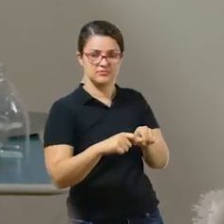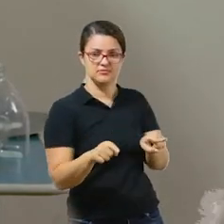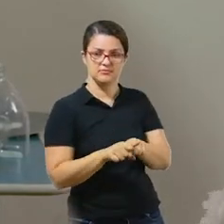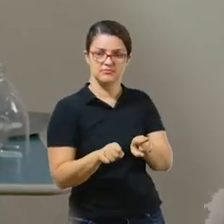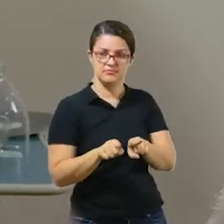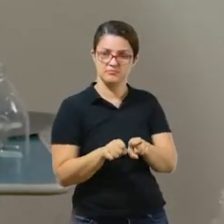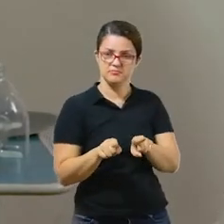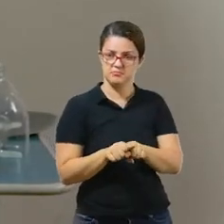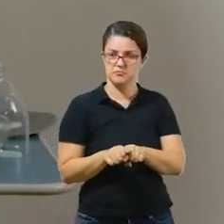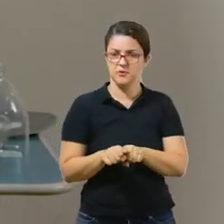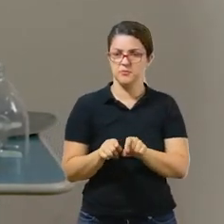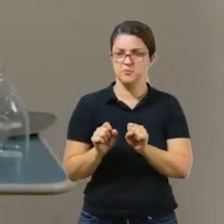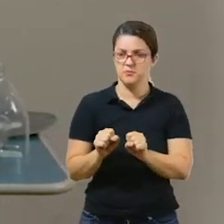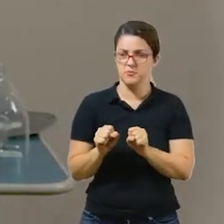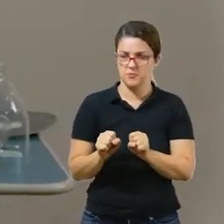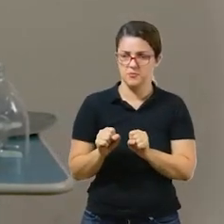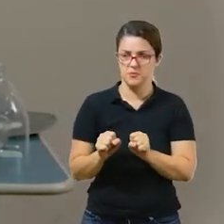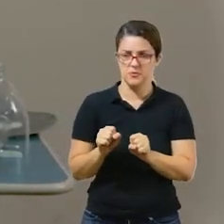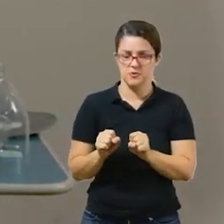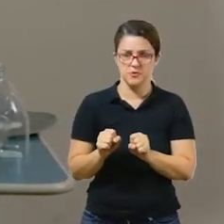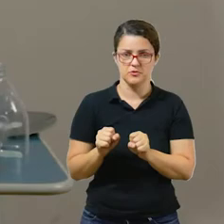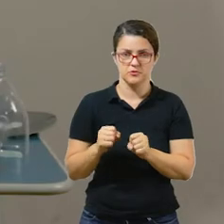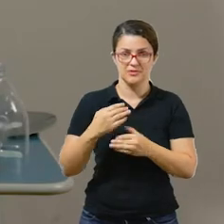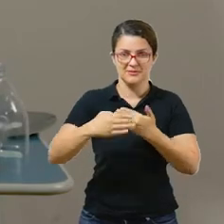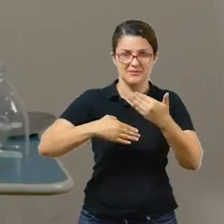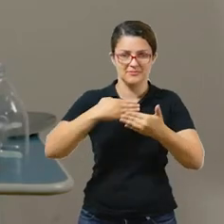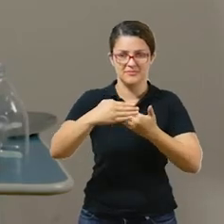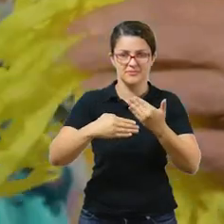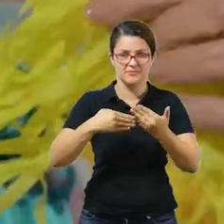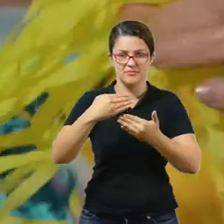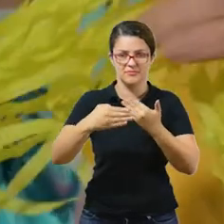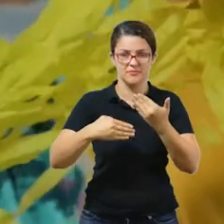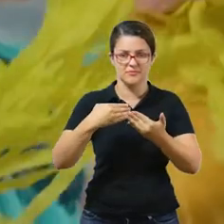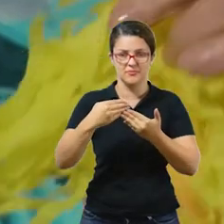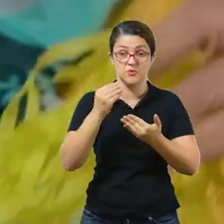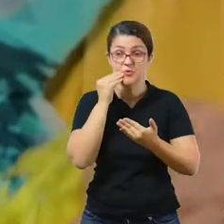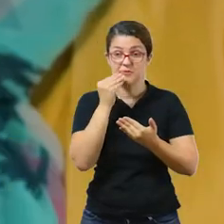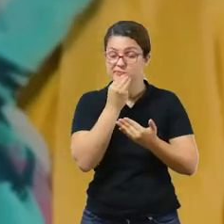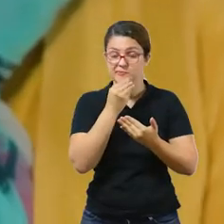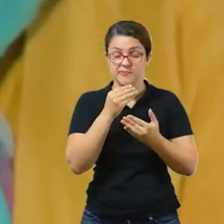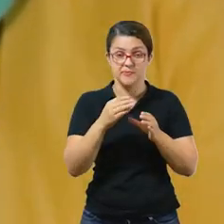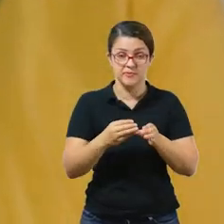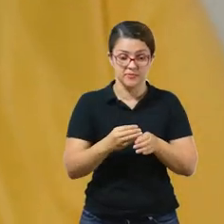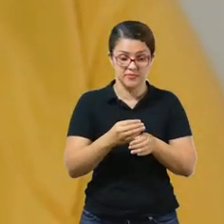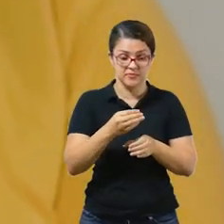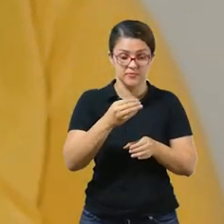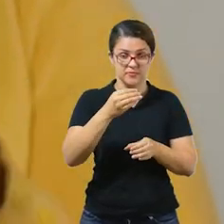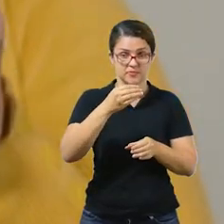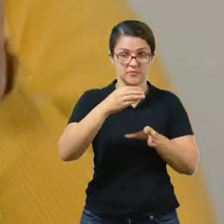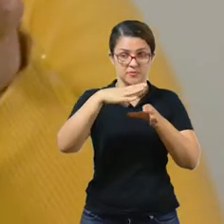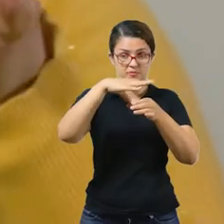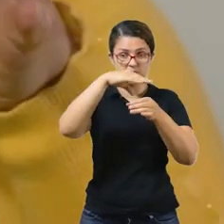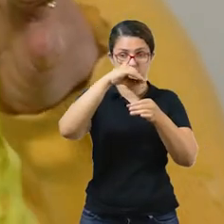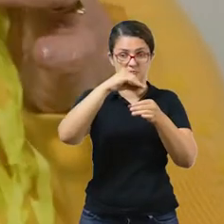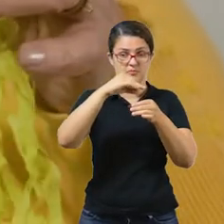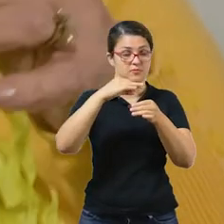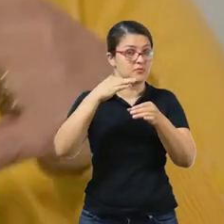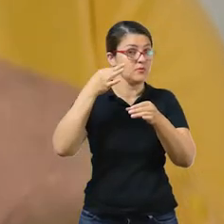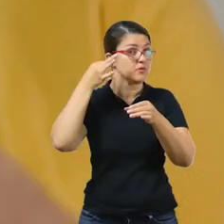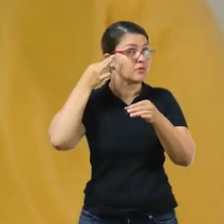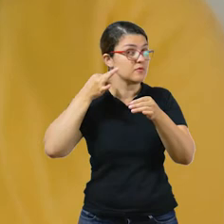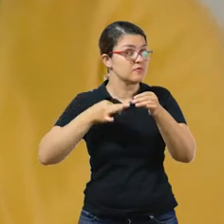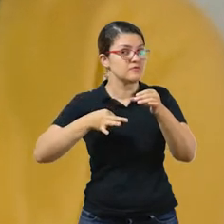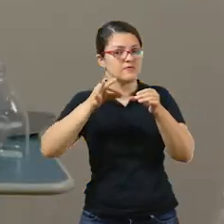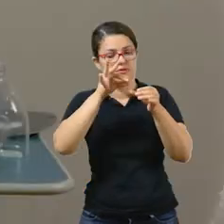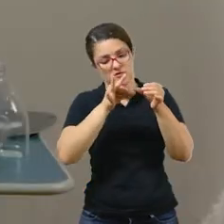com canudinhos de papel toalha e transforma a nossa linda Rapunzel com fitinhas,